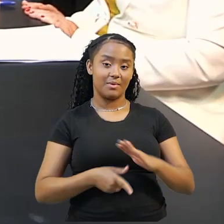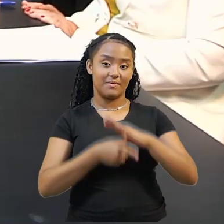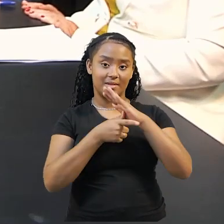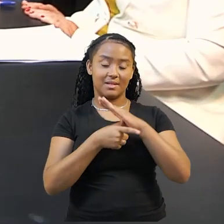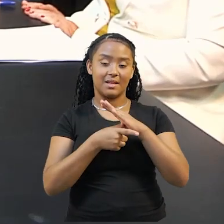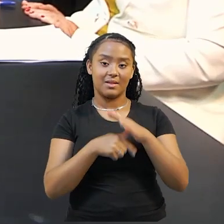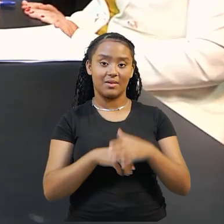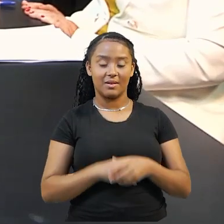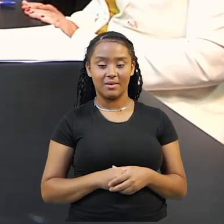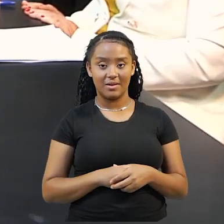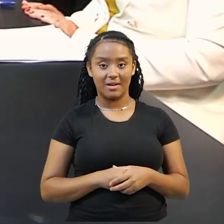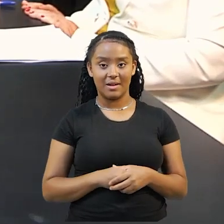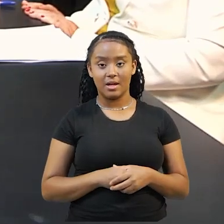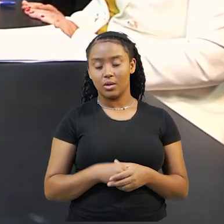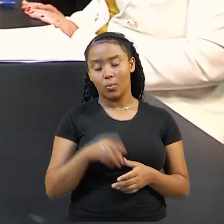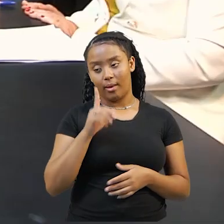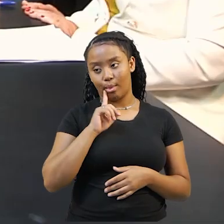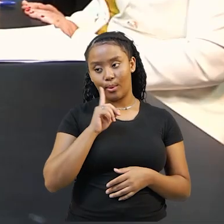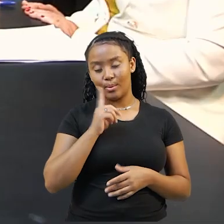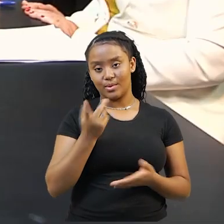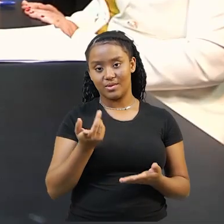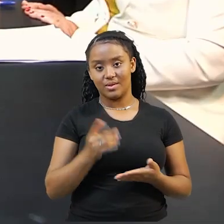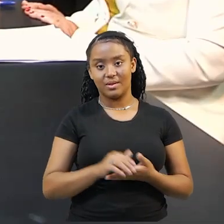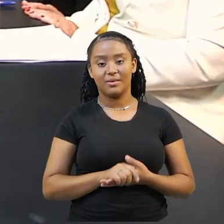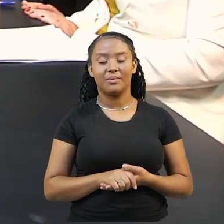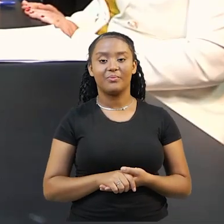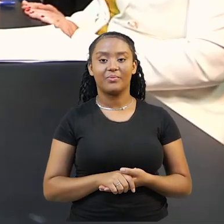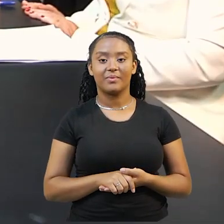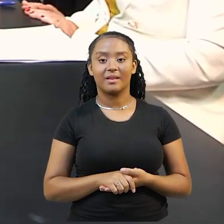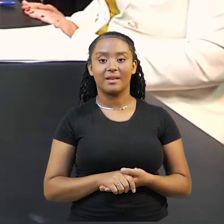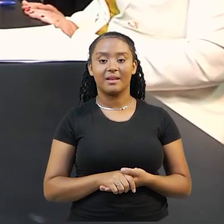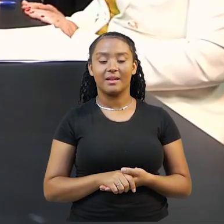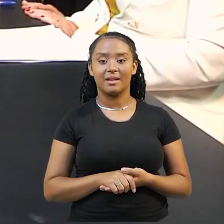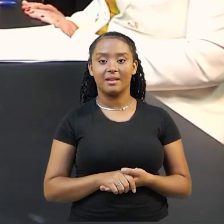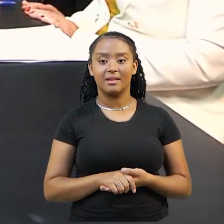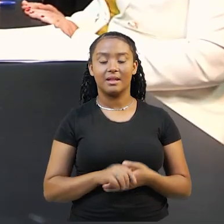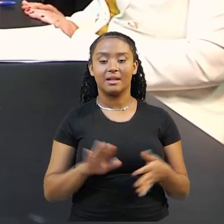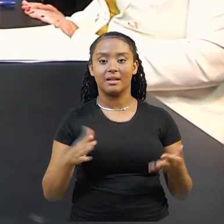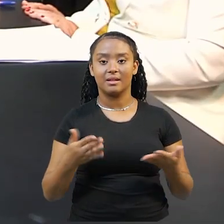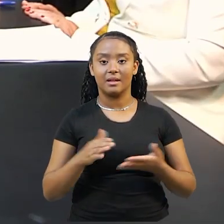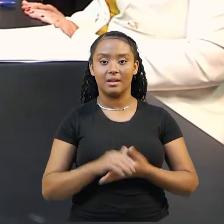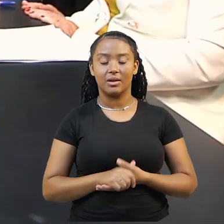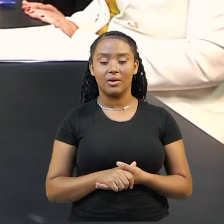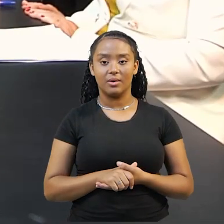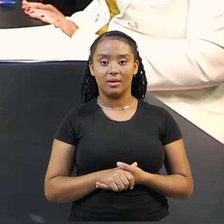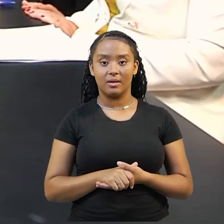uma vice-reitora, ela não é todos os dias. Eu vou deixar que você